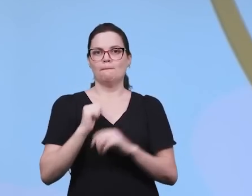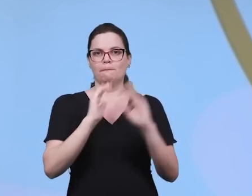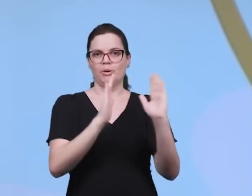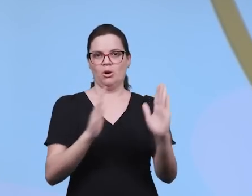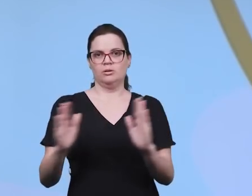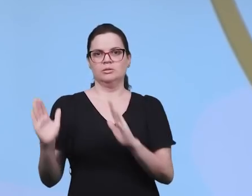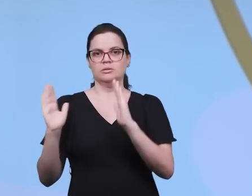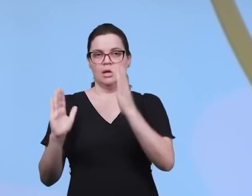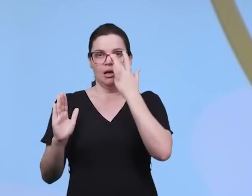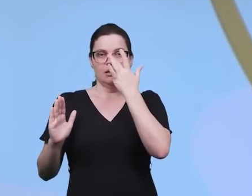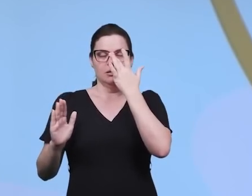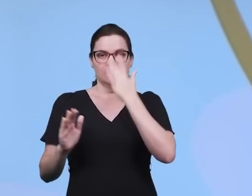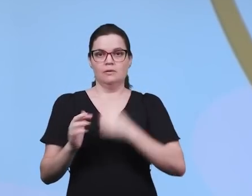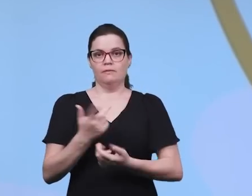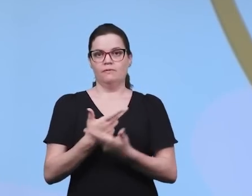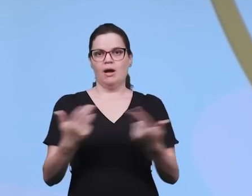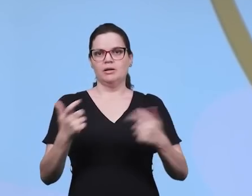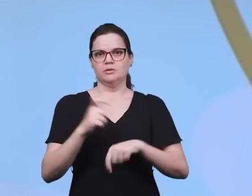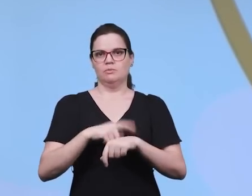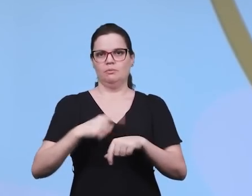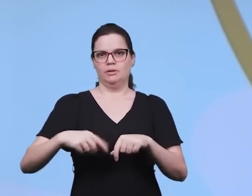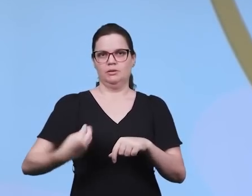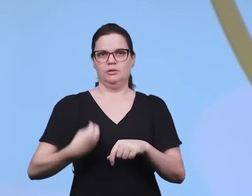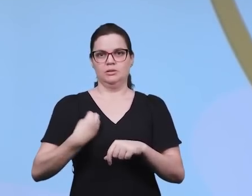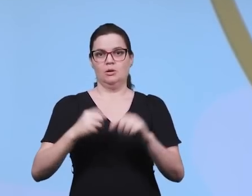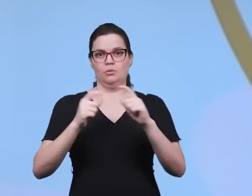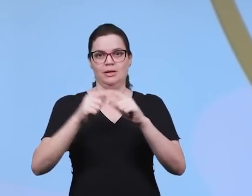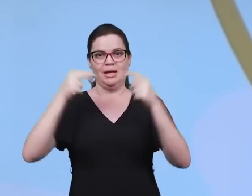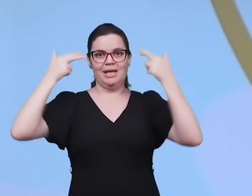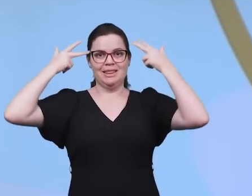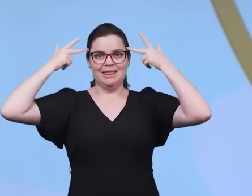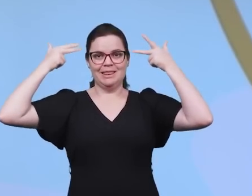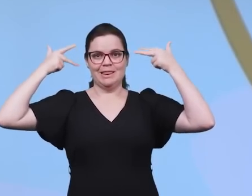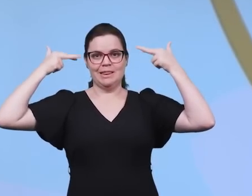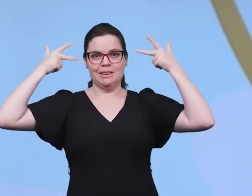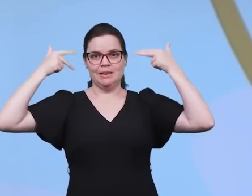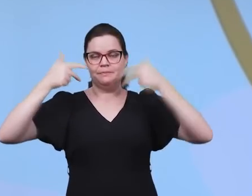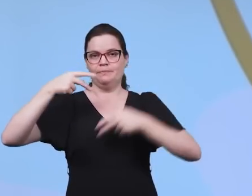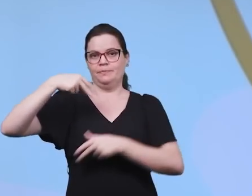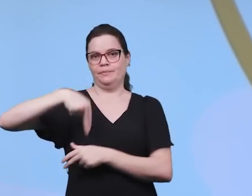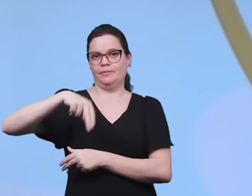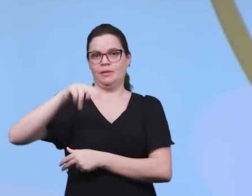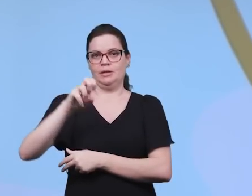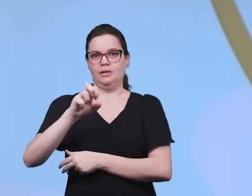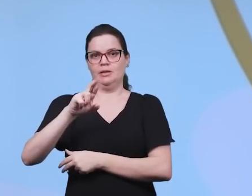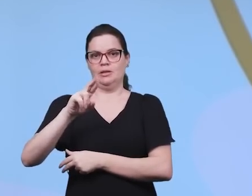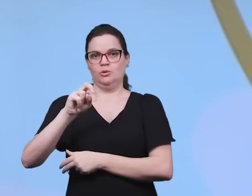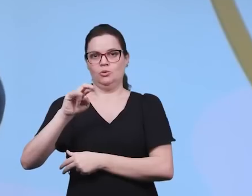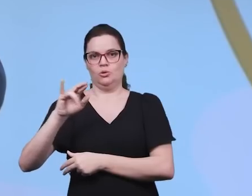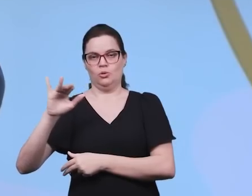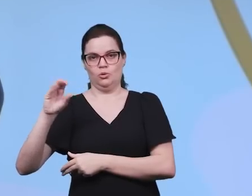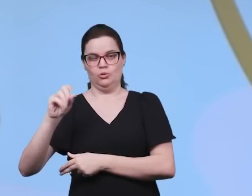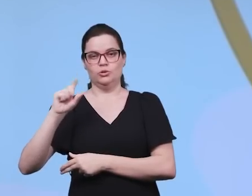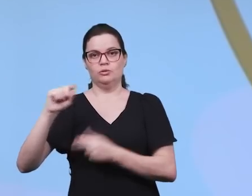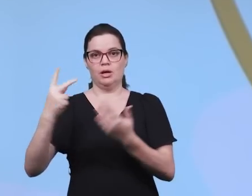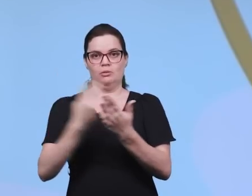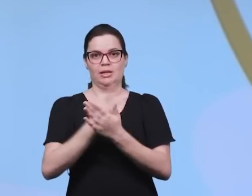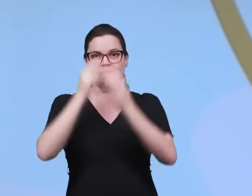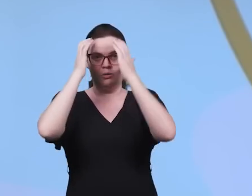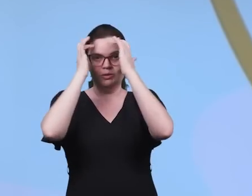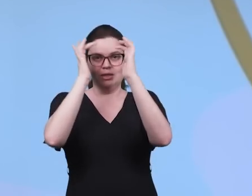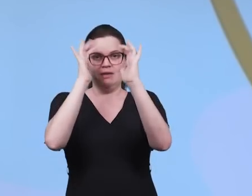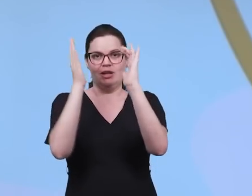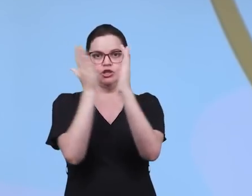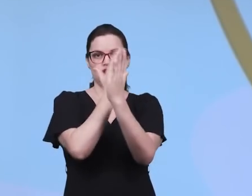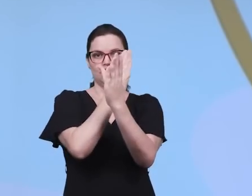neural acontece várias vezes na nossa vida, que é um conjunto de neurônios que nós temos, e daqui a pouco o cérebro fala assim: vamos tirar